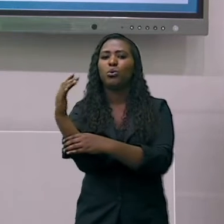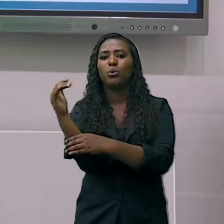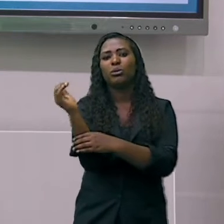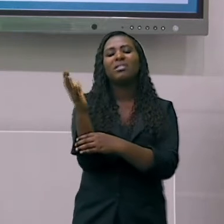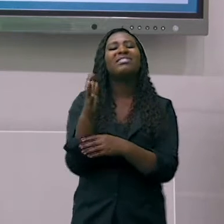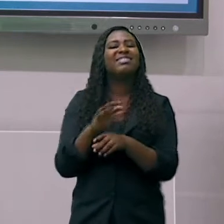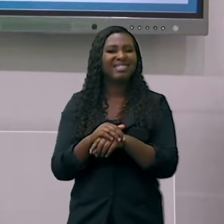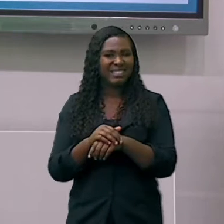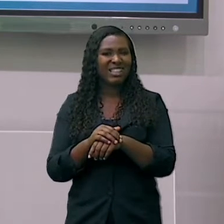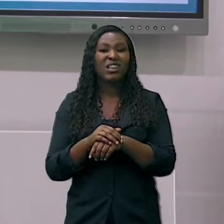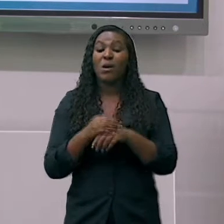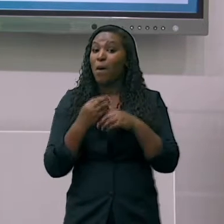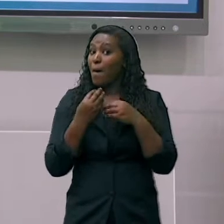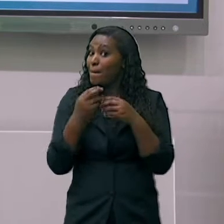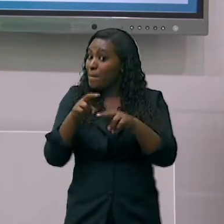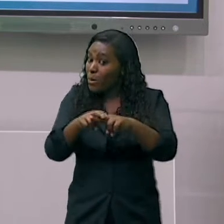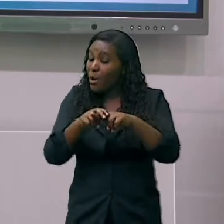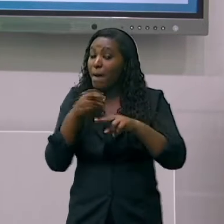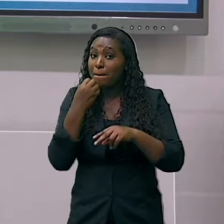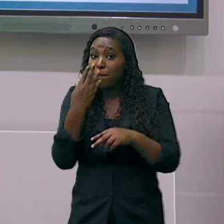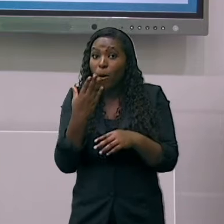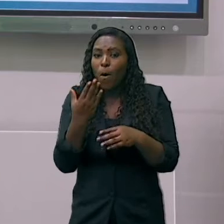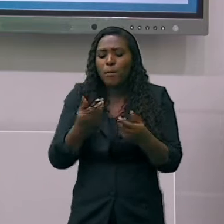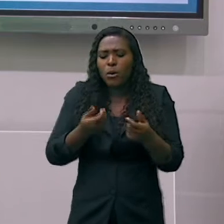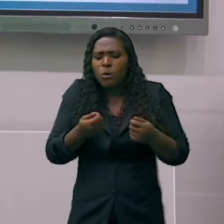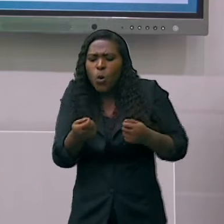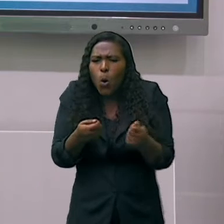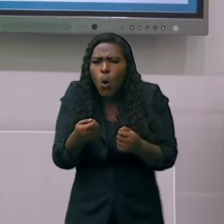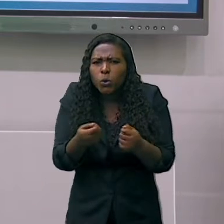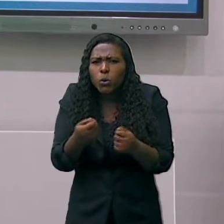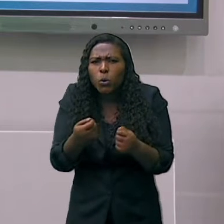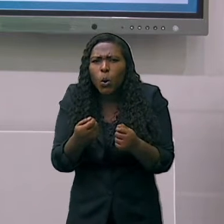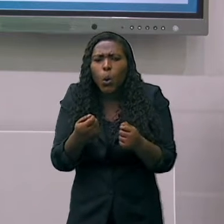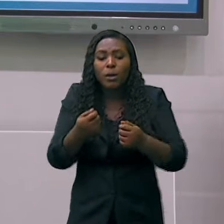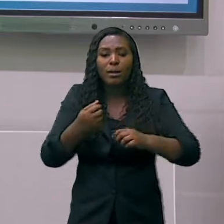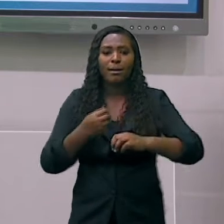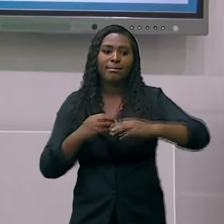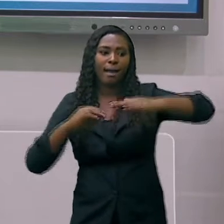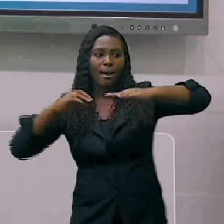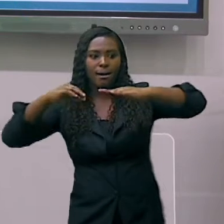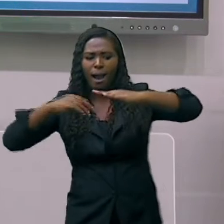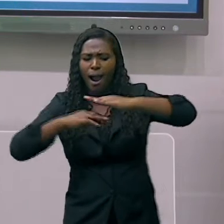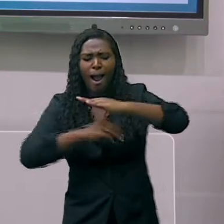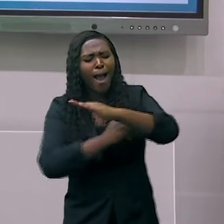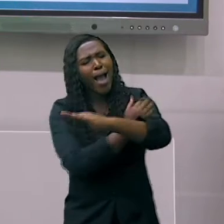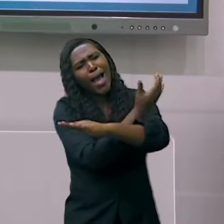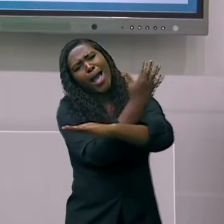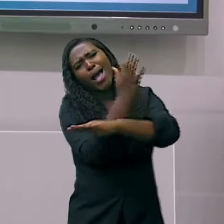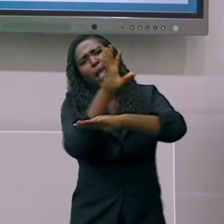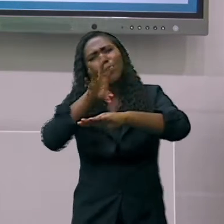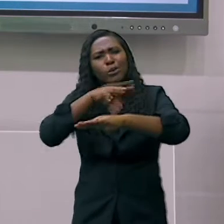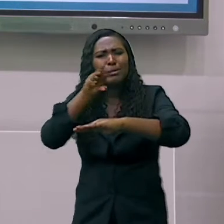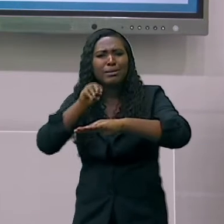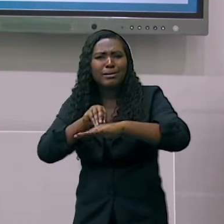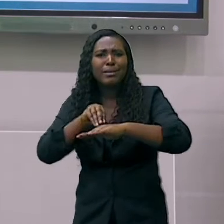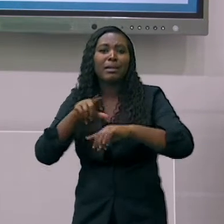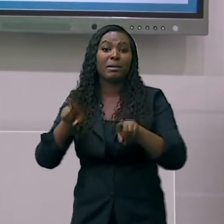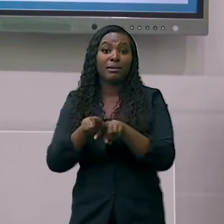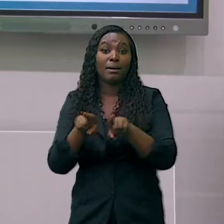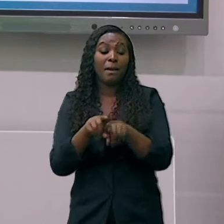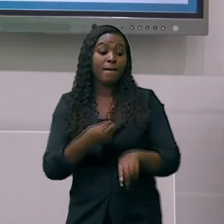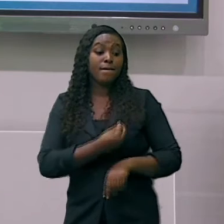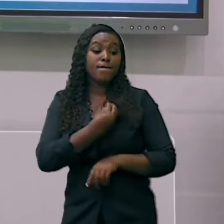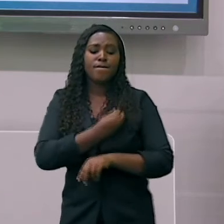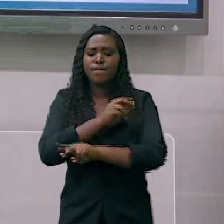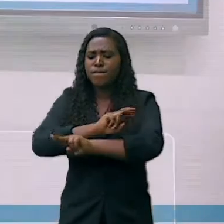marinha. Quanto à localização geográfica dos oceanos,